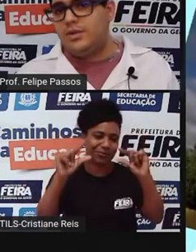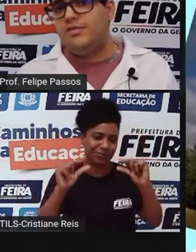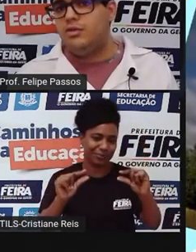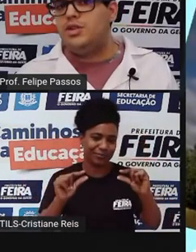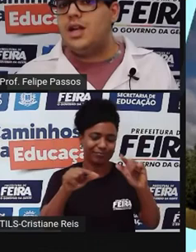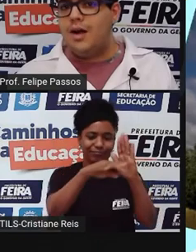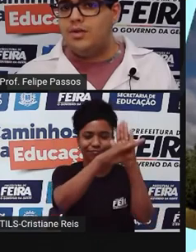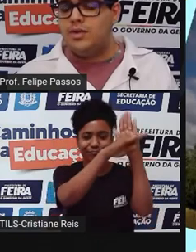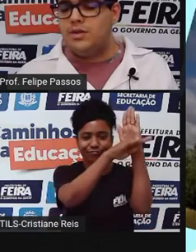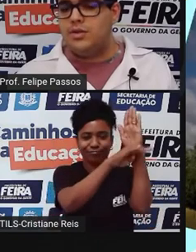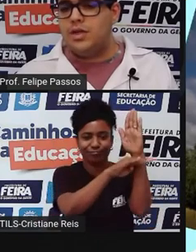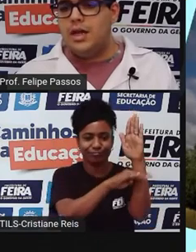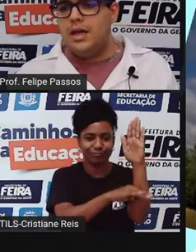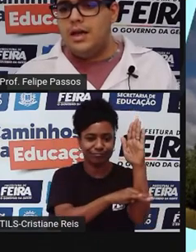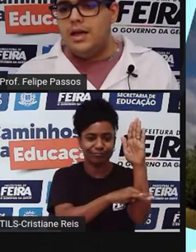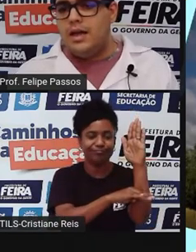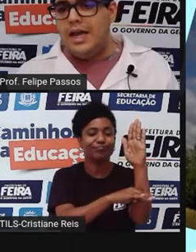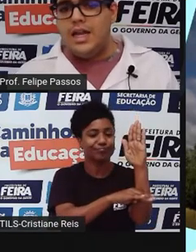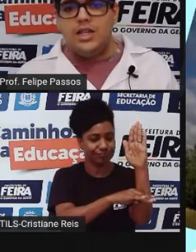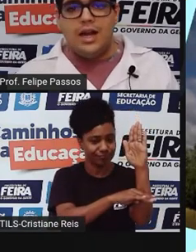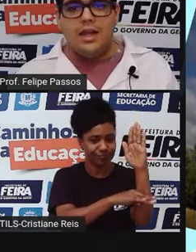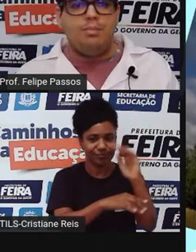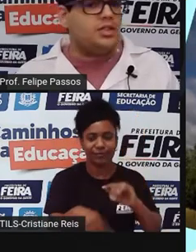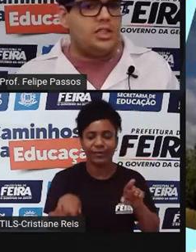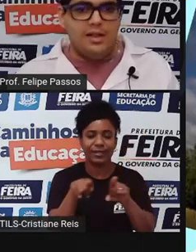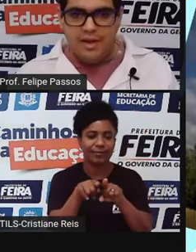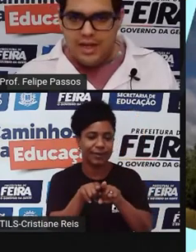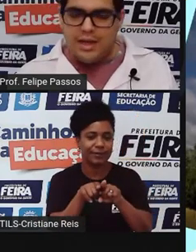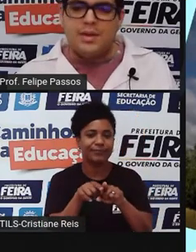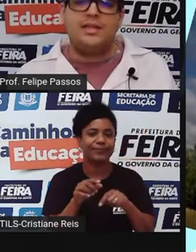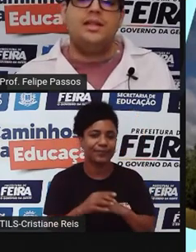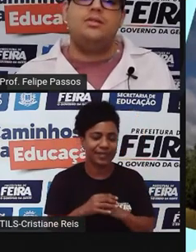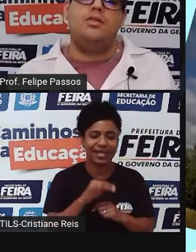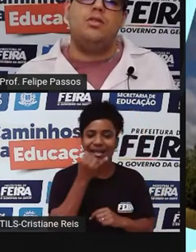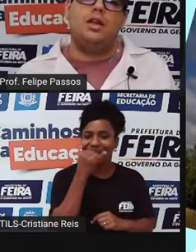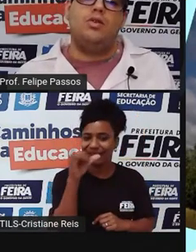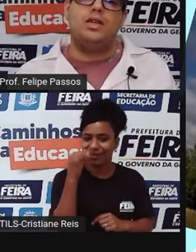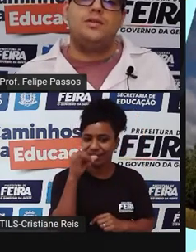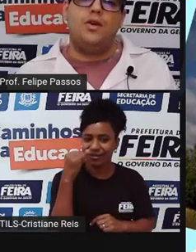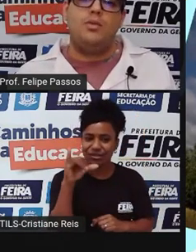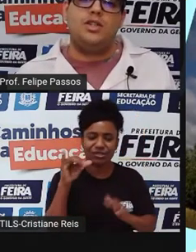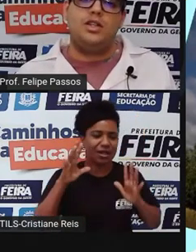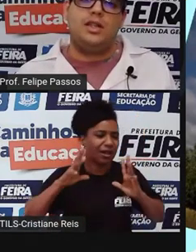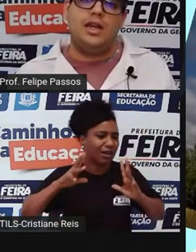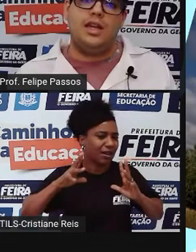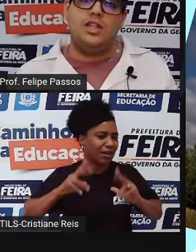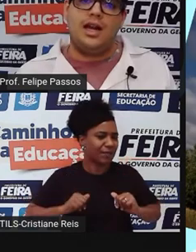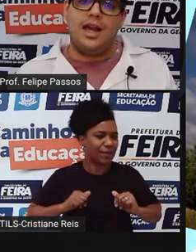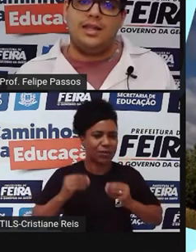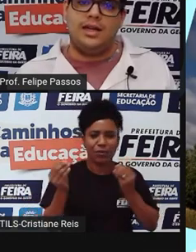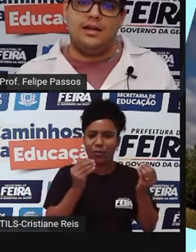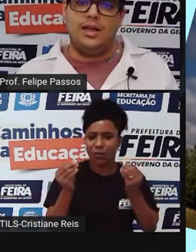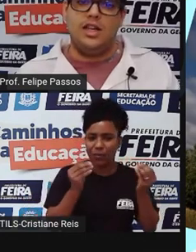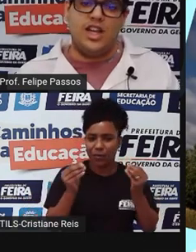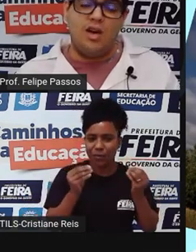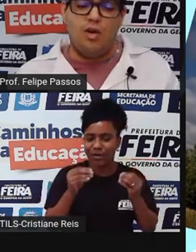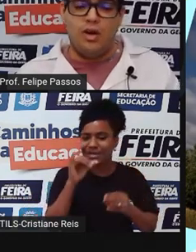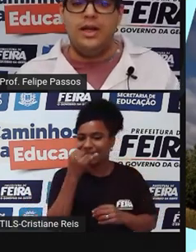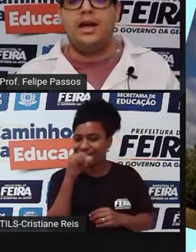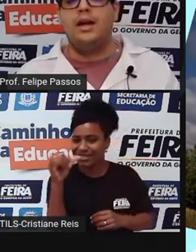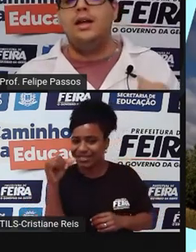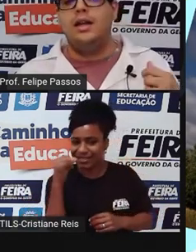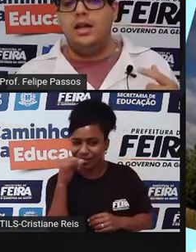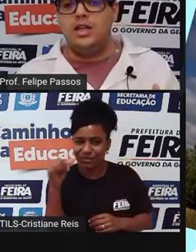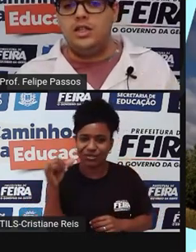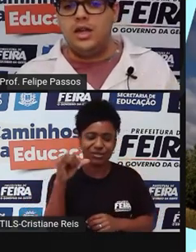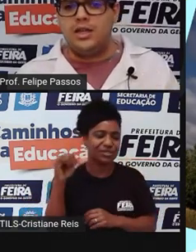de não ter volume de água nos rios. Energia limpa. A gente deveria estar pensando em outras formas de ter energia elétrica. Energia